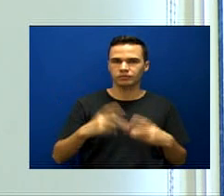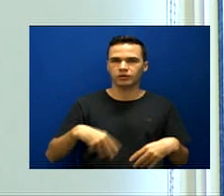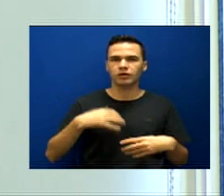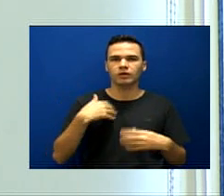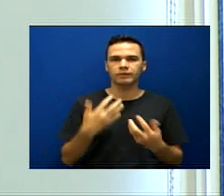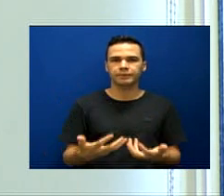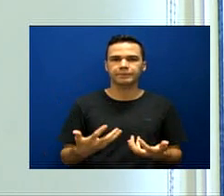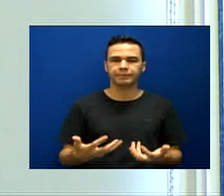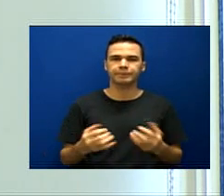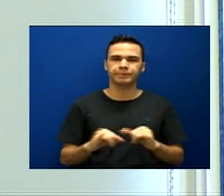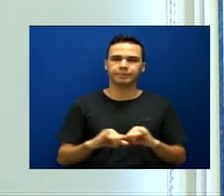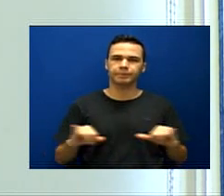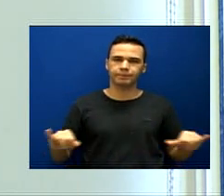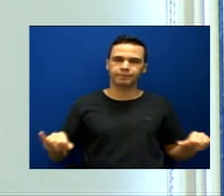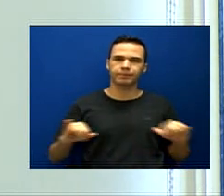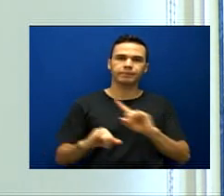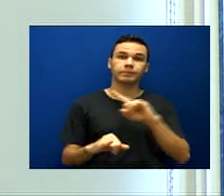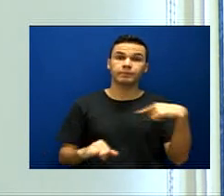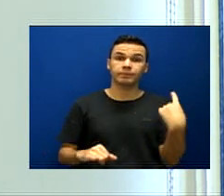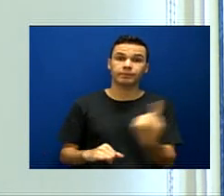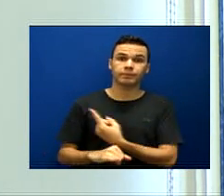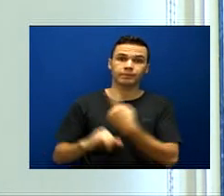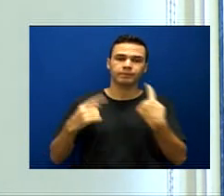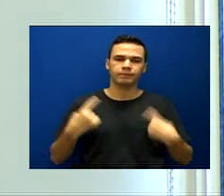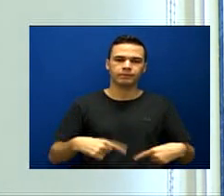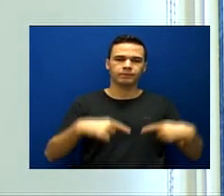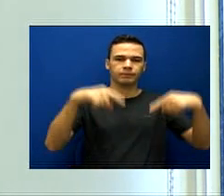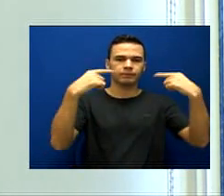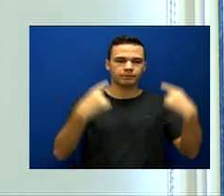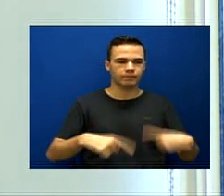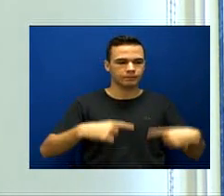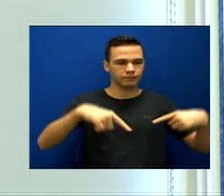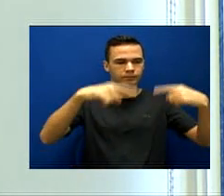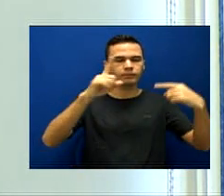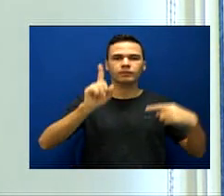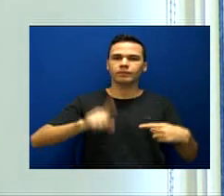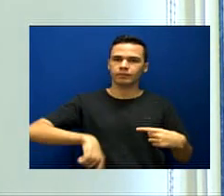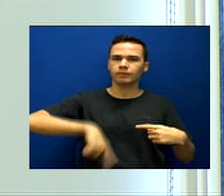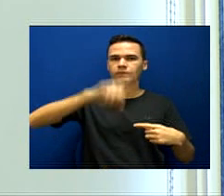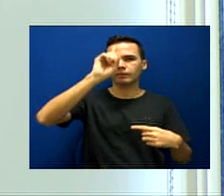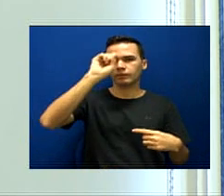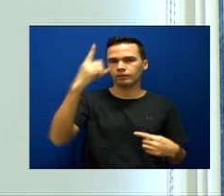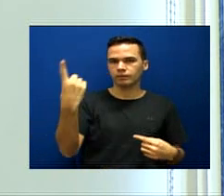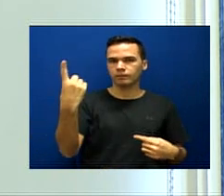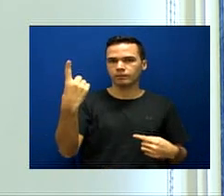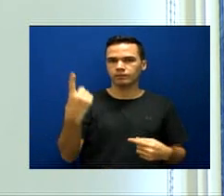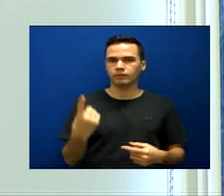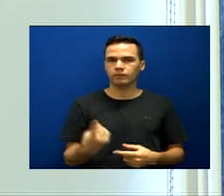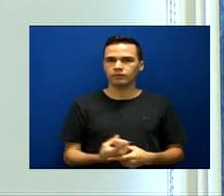digo que aqui nós debatemos teses, debatemos sim...